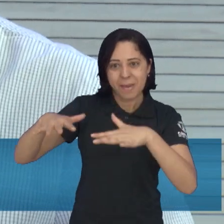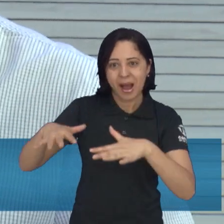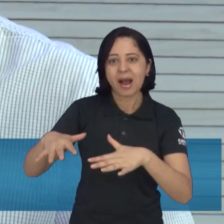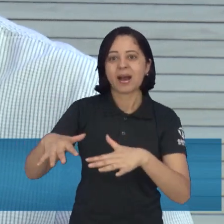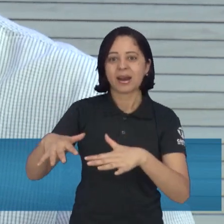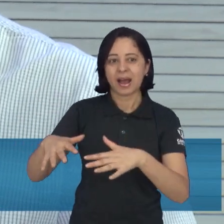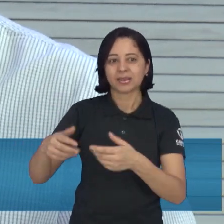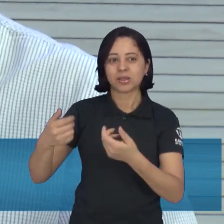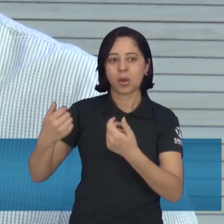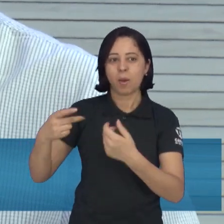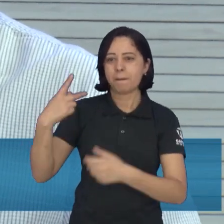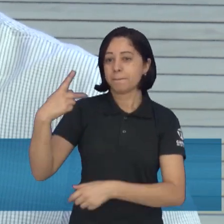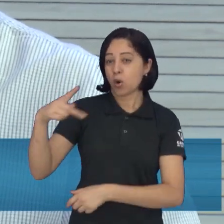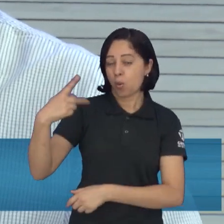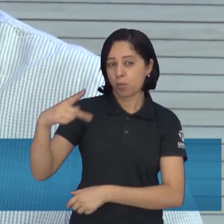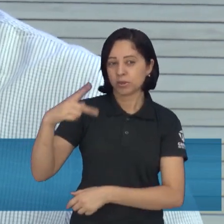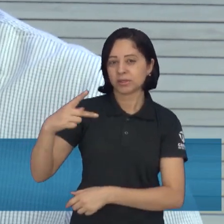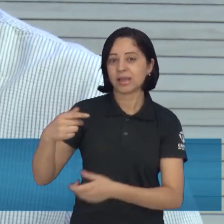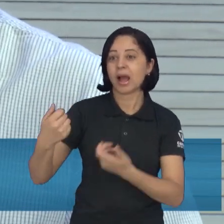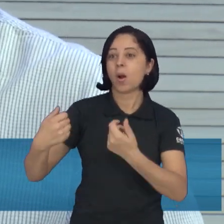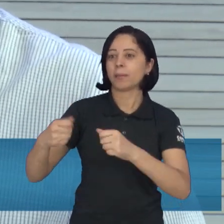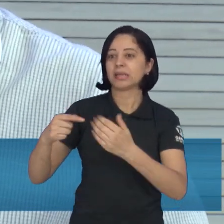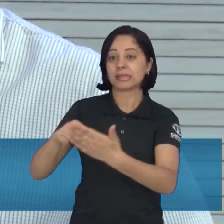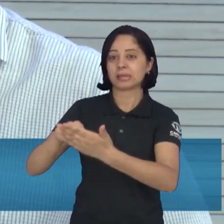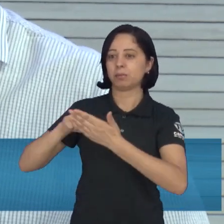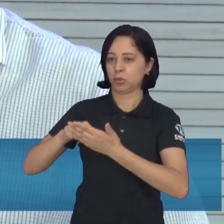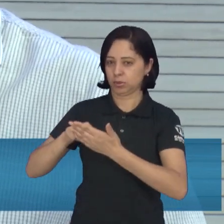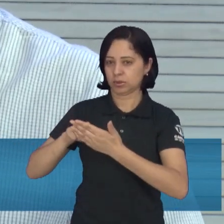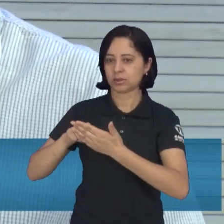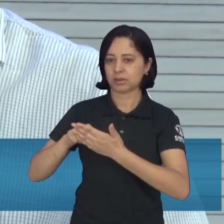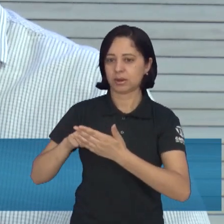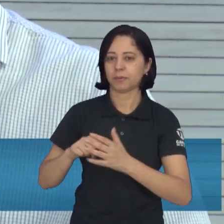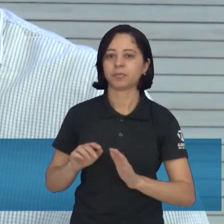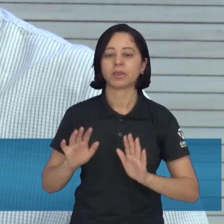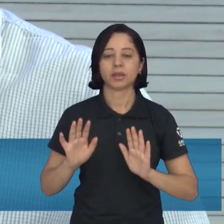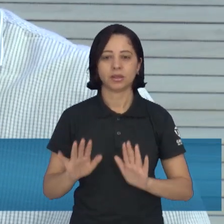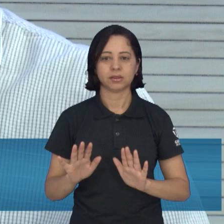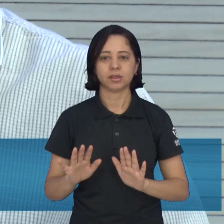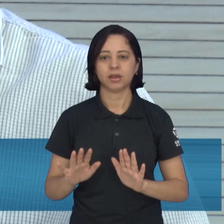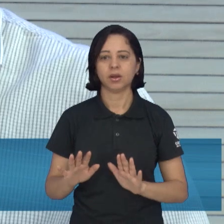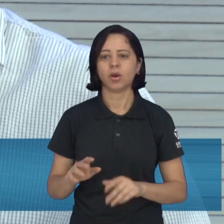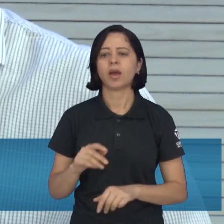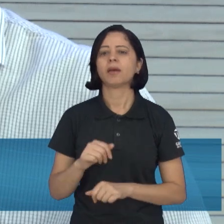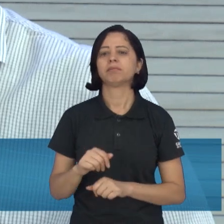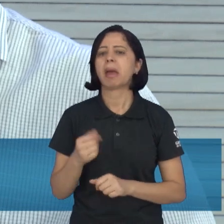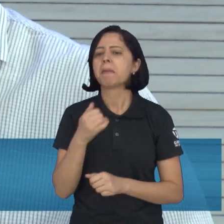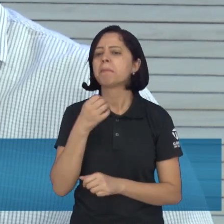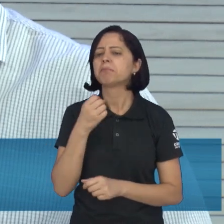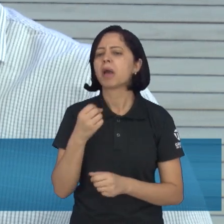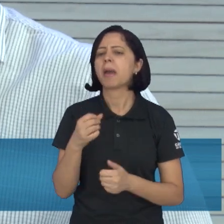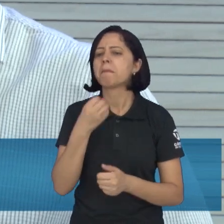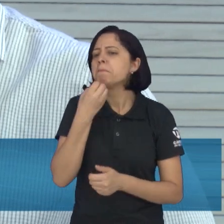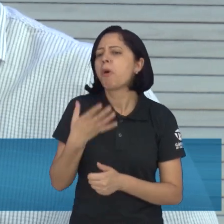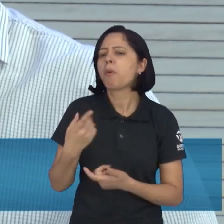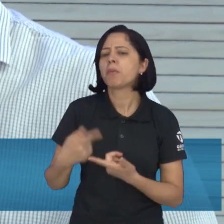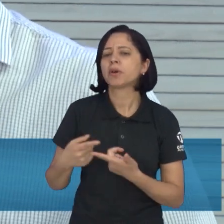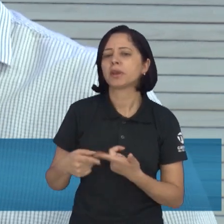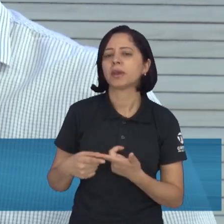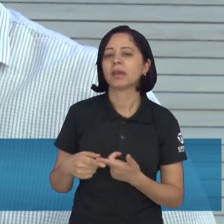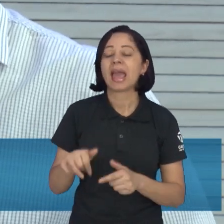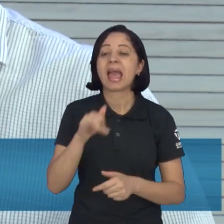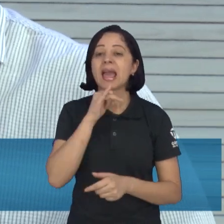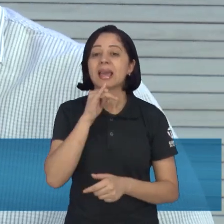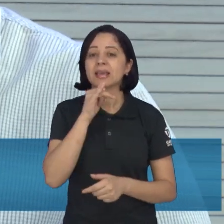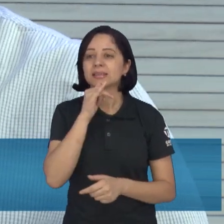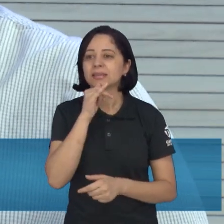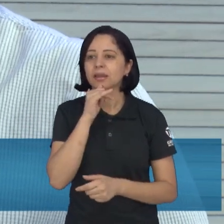tem que estar explícita, o Código de Defesa do Consumidor prevê isso, então ele tem que saber que vantagem ele está levando, né? Se é mais quantidade pelo